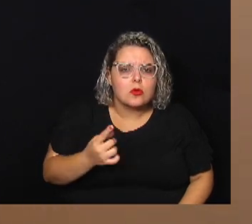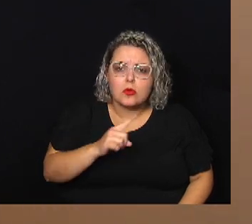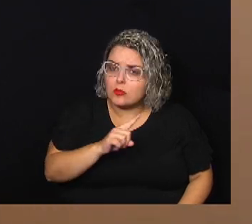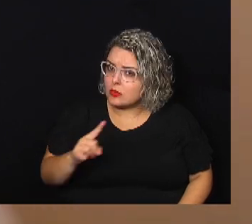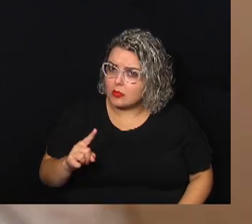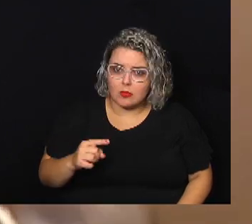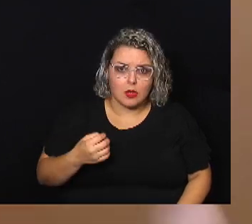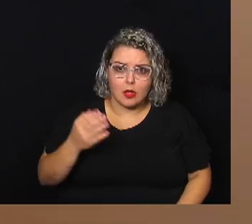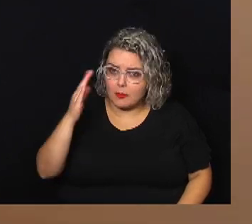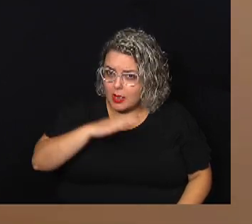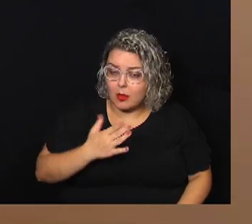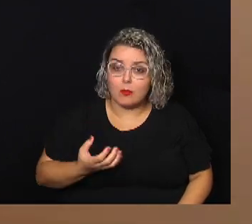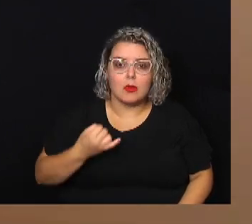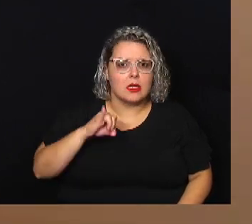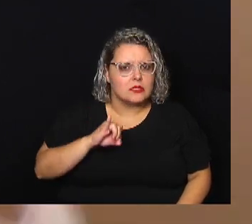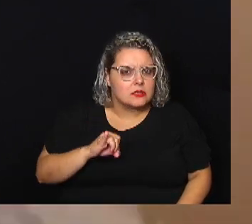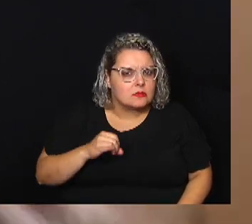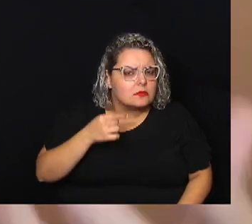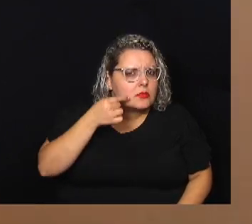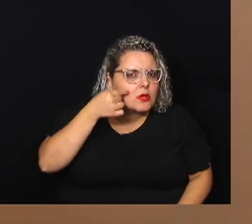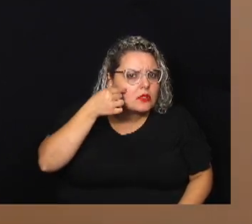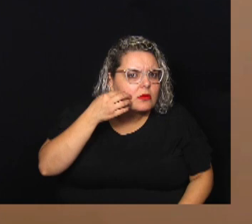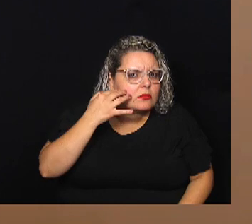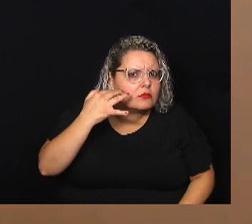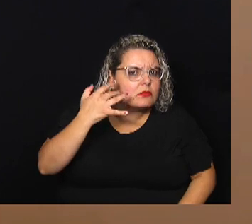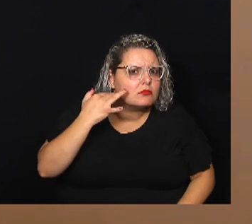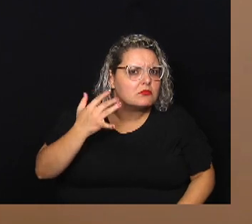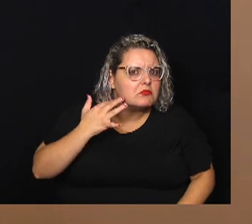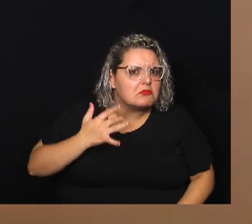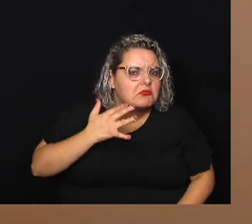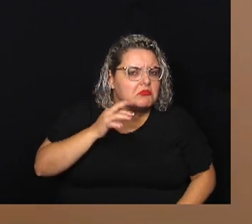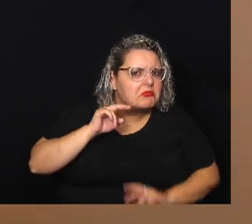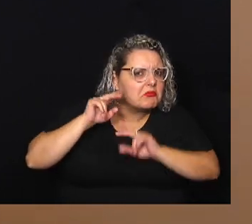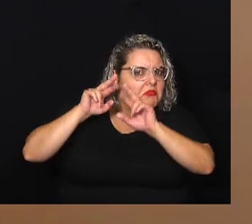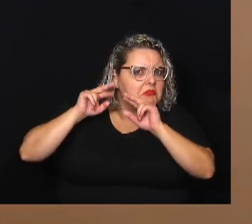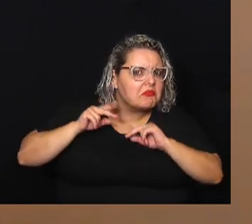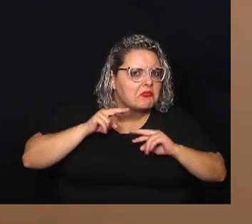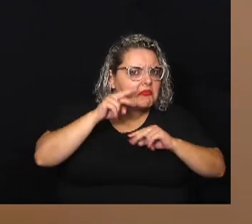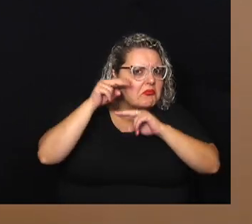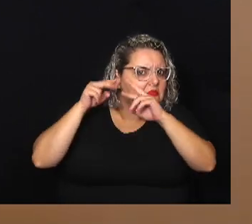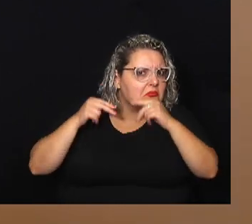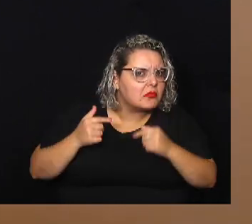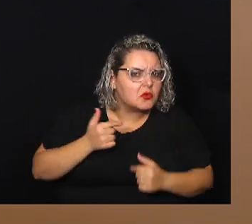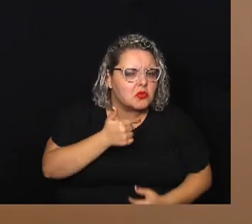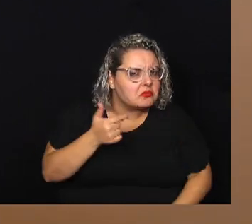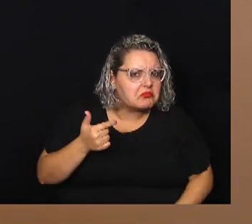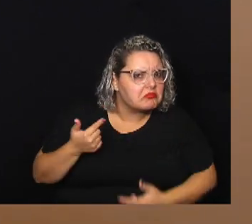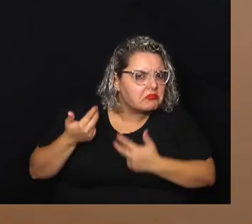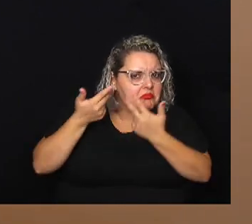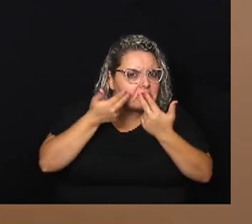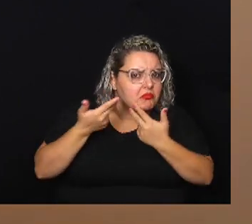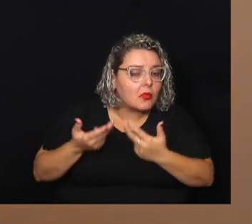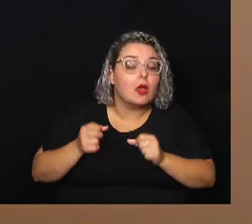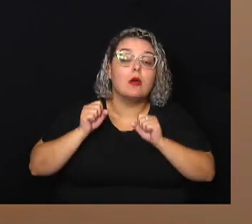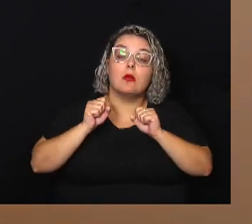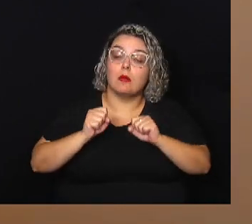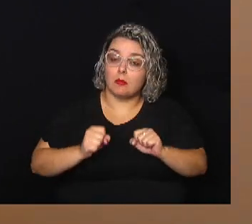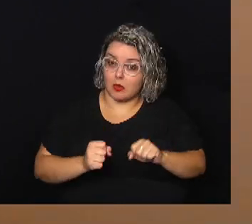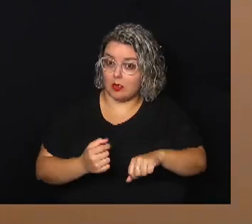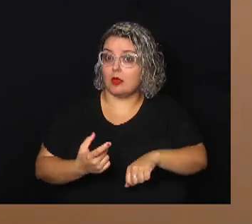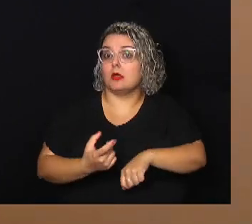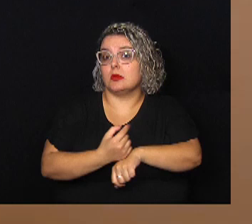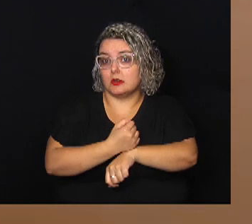sinal. Agora, se há uma lesão que tem várias tonalidades, não tem uma coloração uniforme, pode ser um câncer de pele.